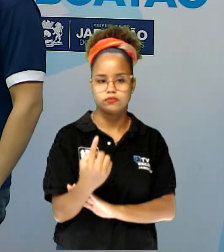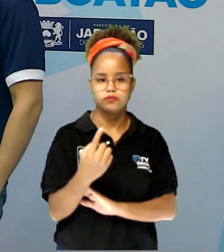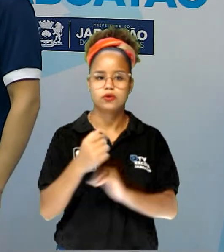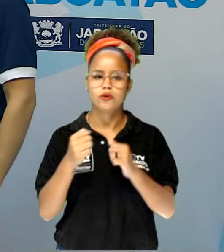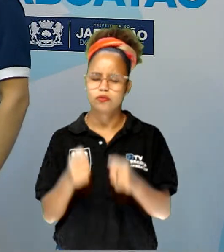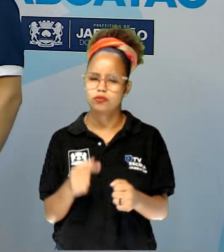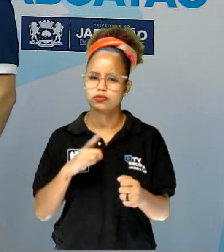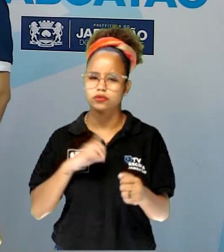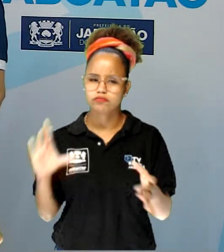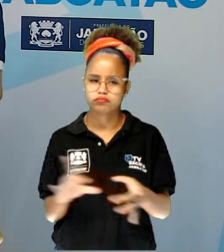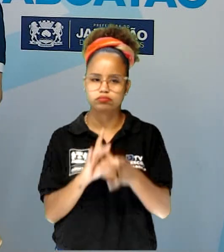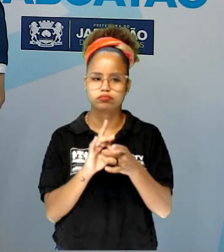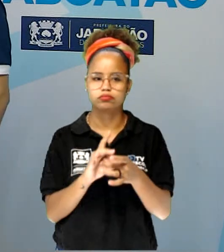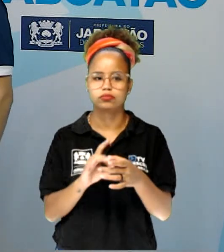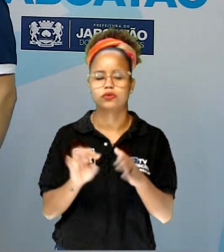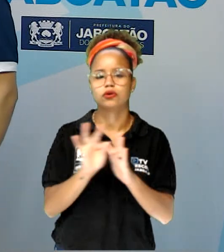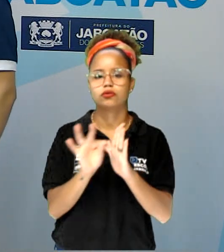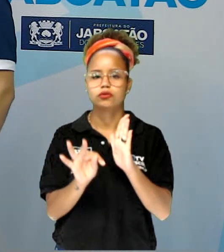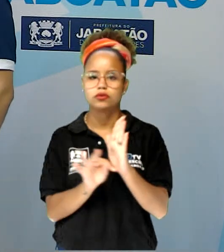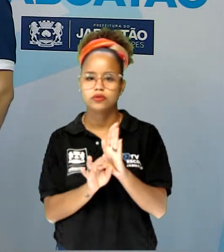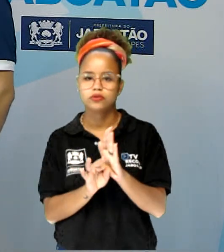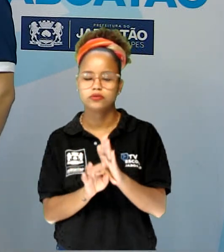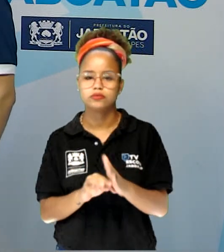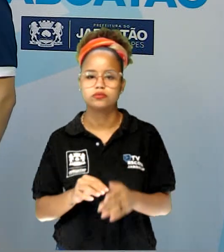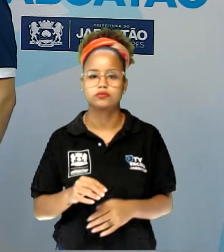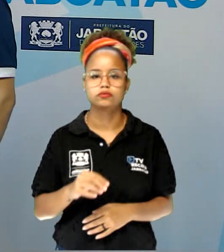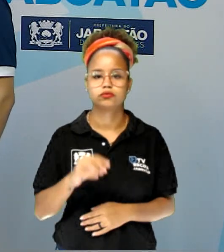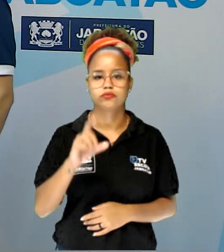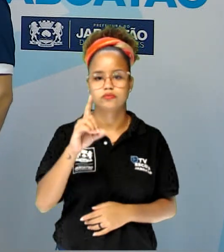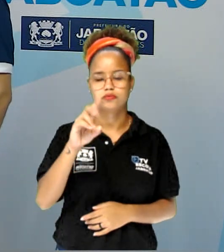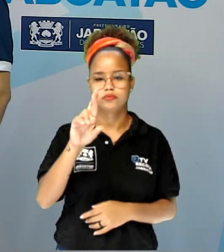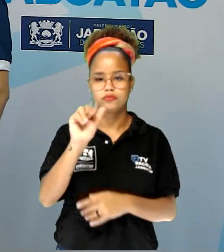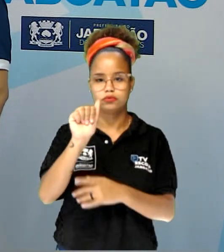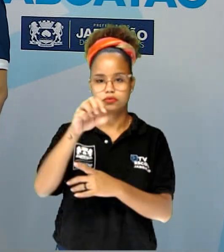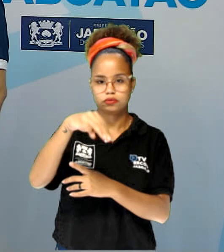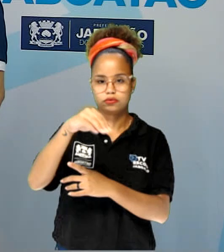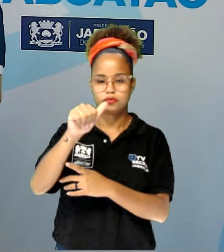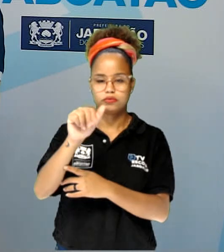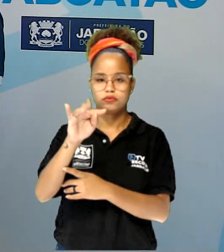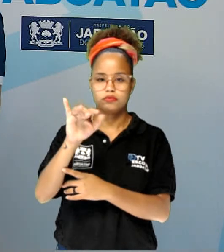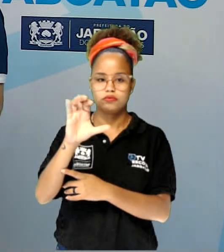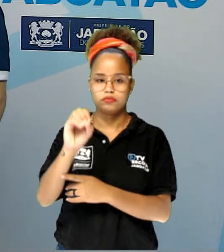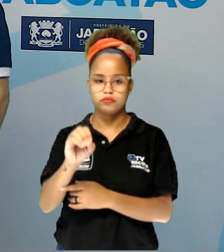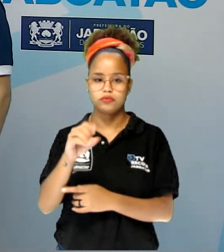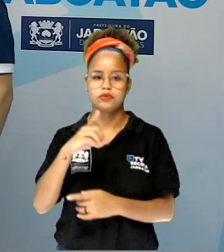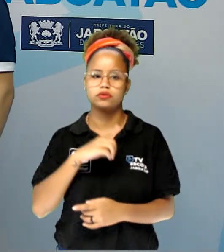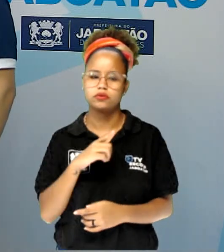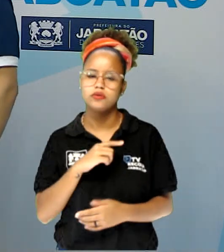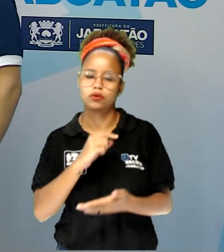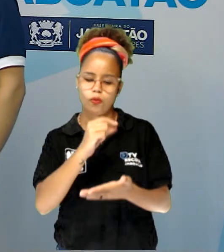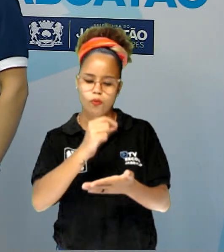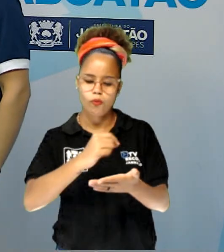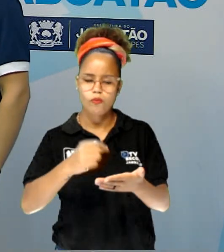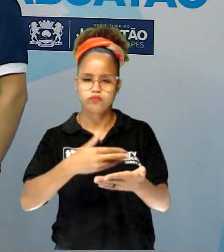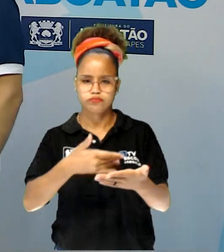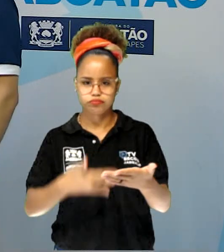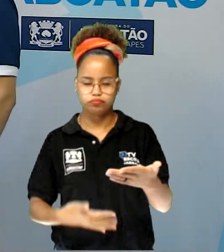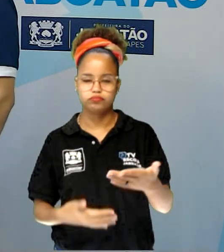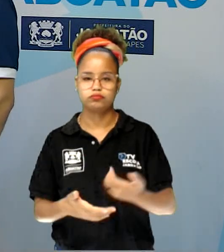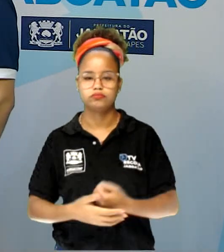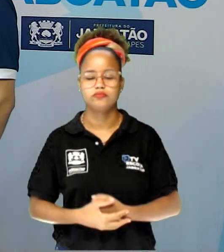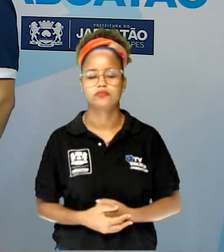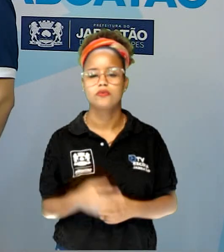ser associada ao texto dramático, embora esteja em forma de descrição. Então, voltando